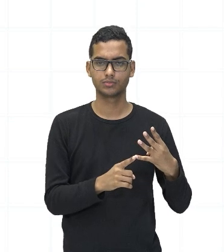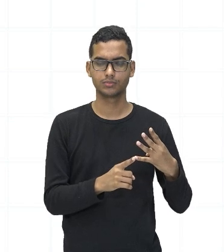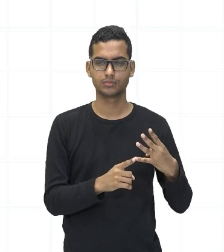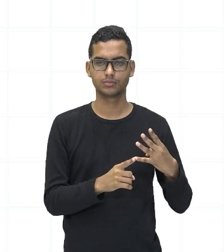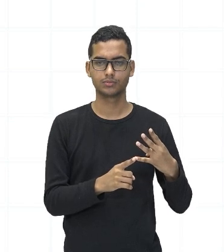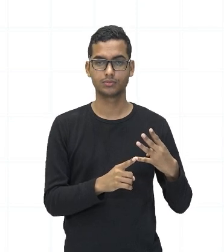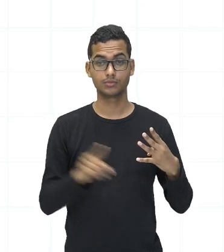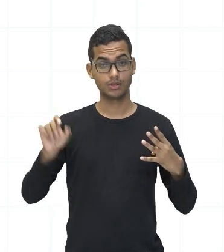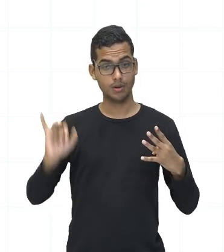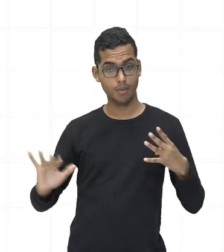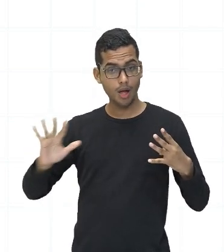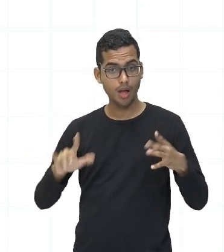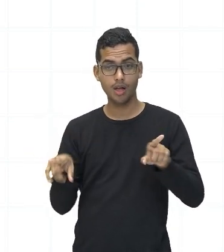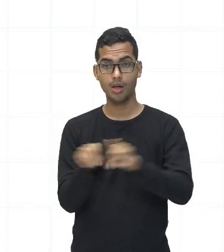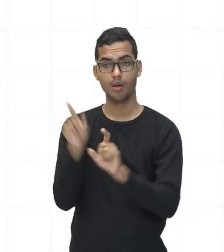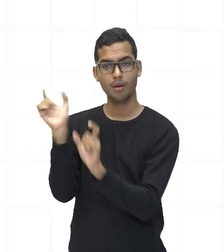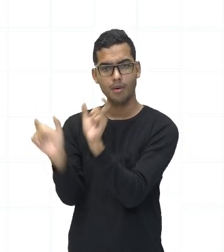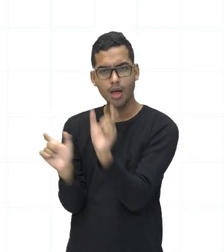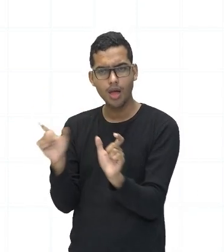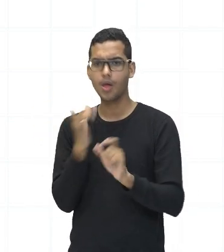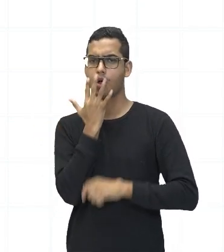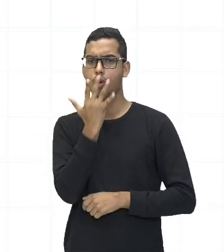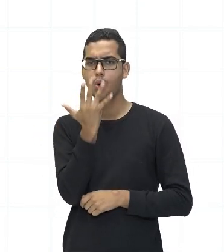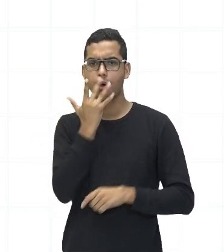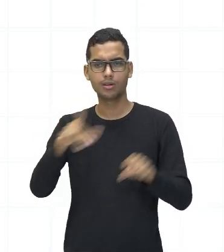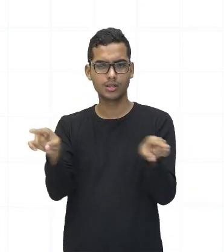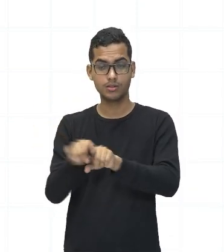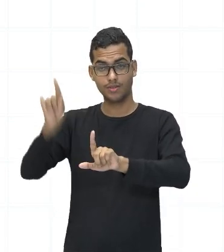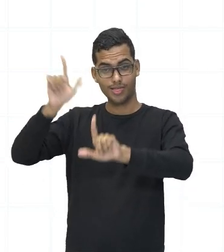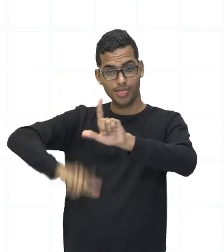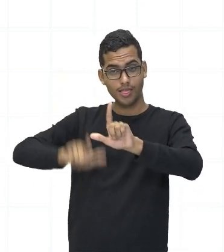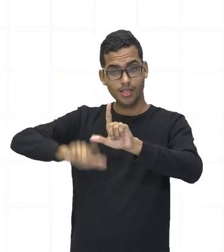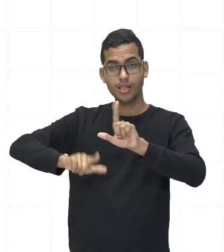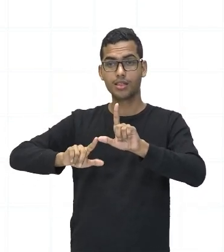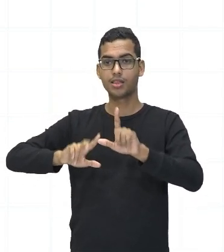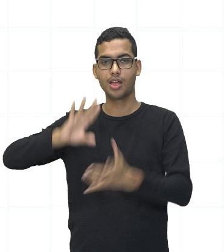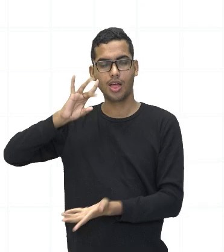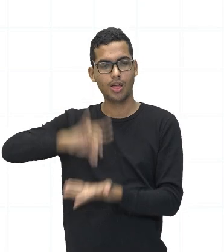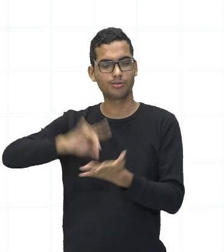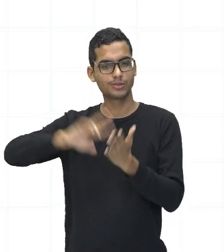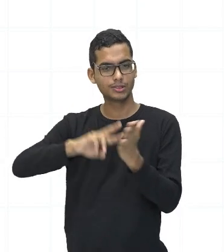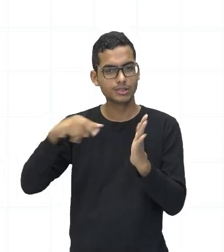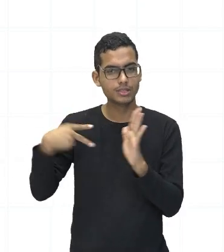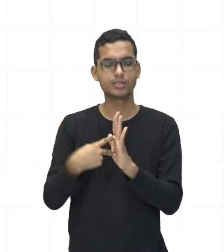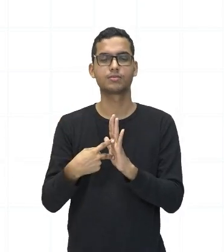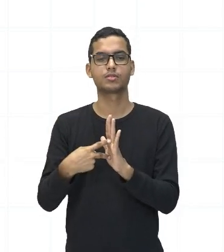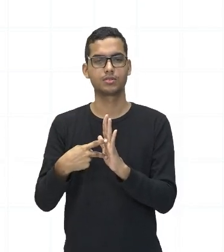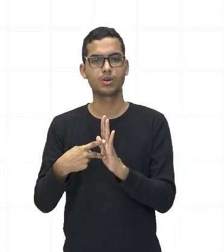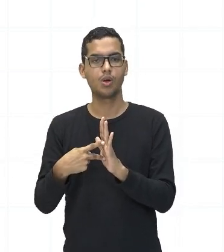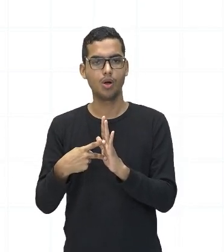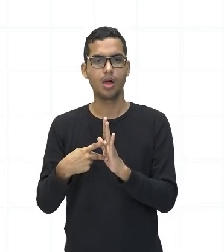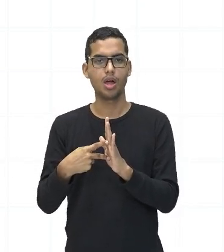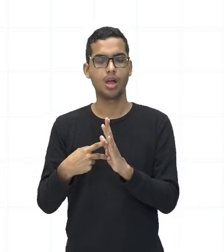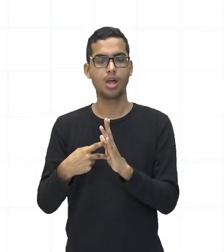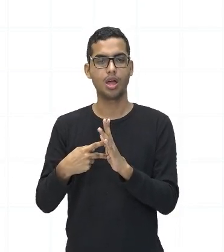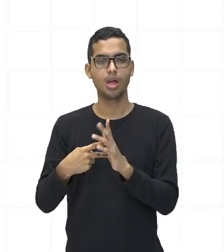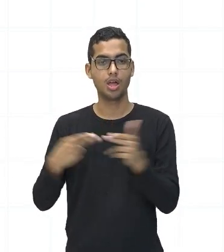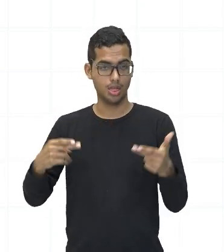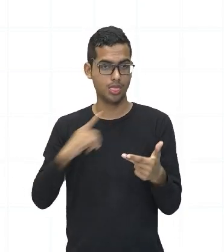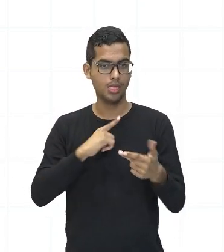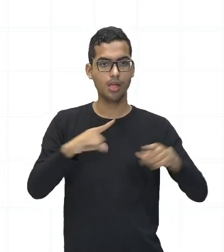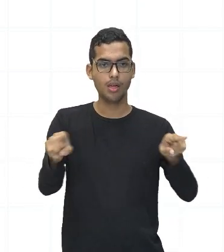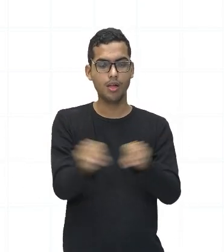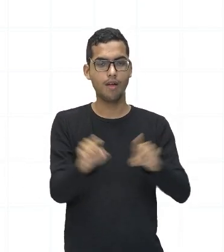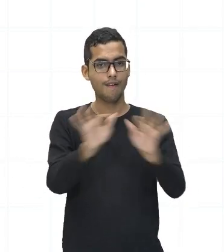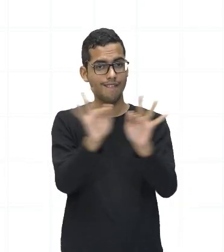das imagens e das palavras, as cores e as letras significam alguma coisa. Tende a utilizar frases